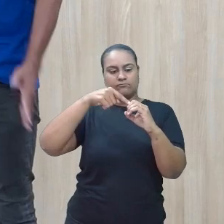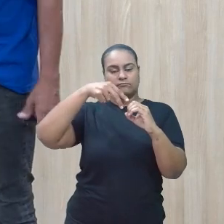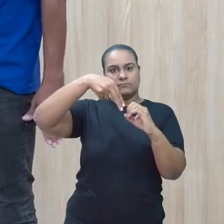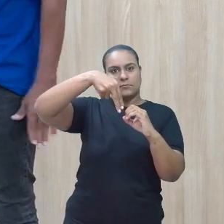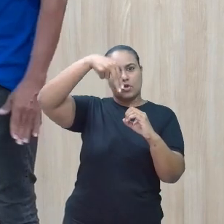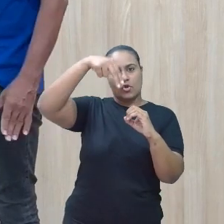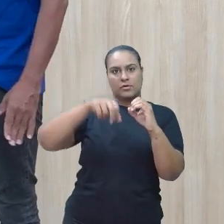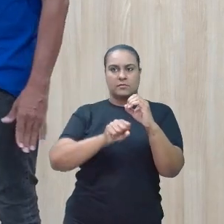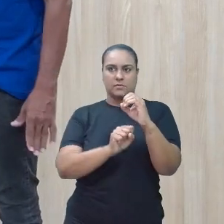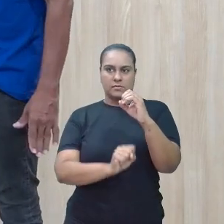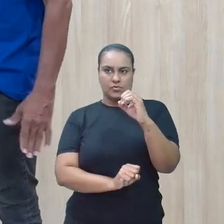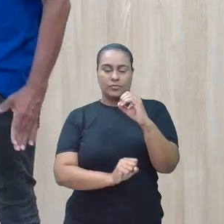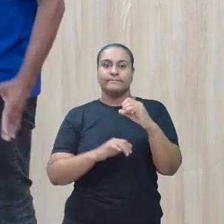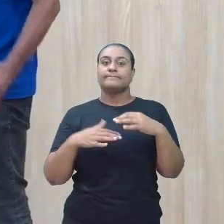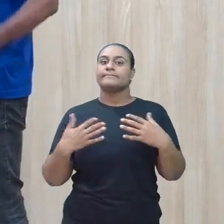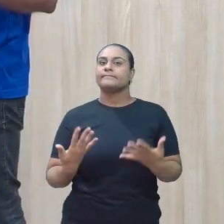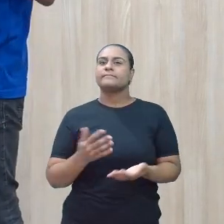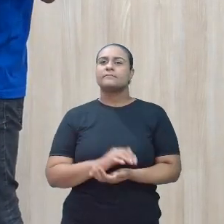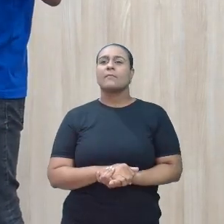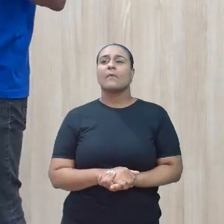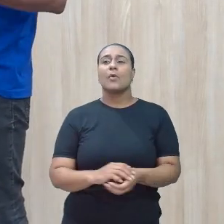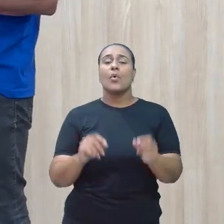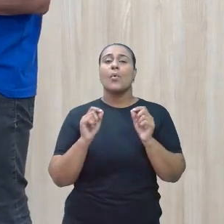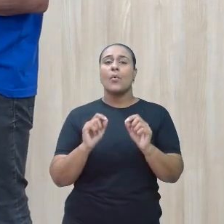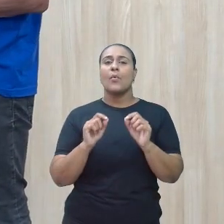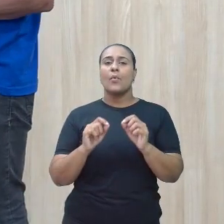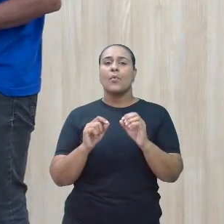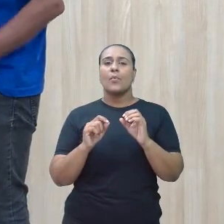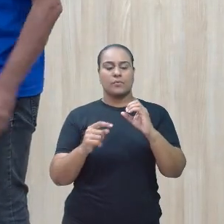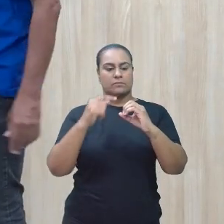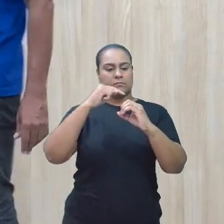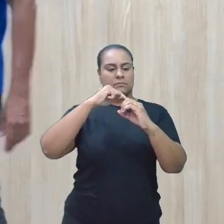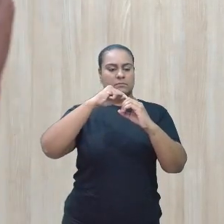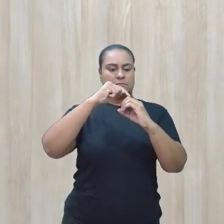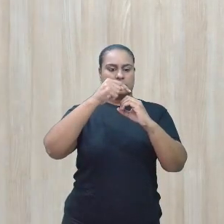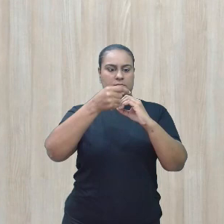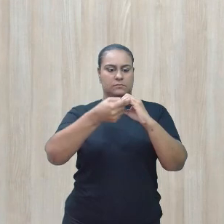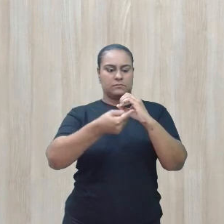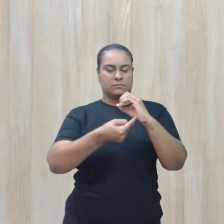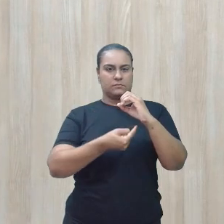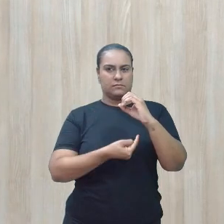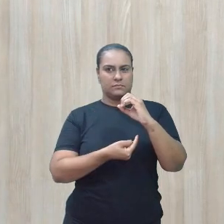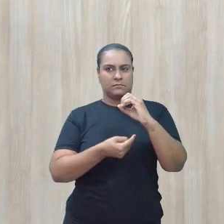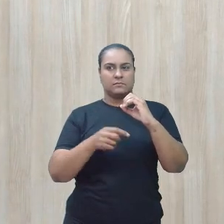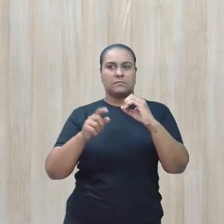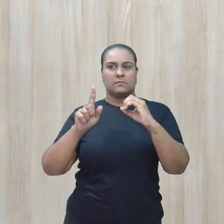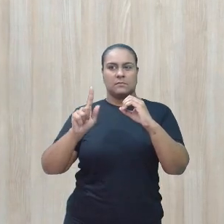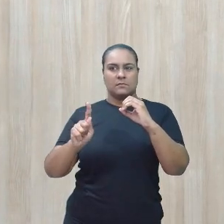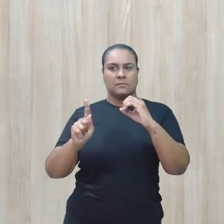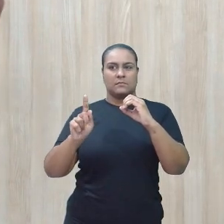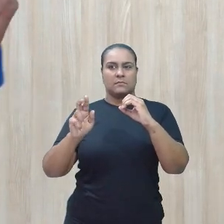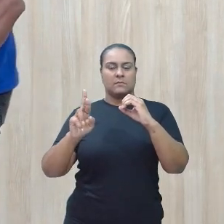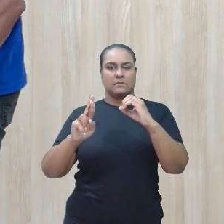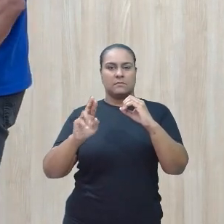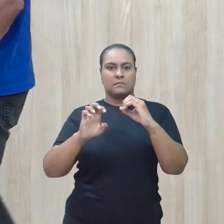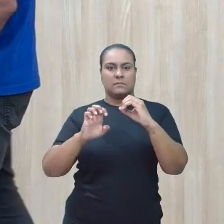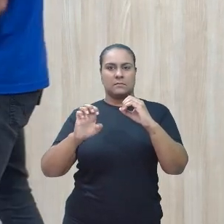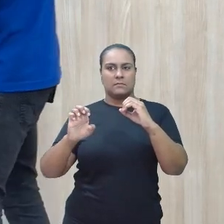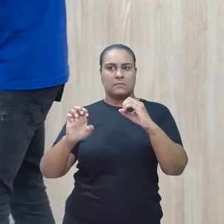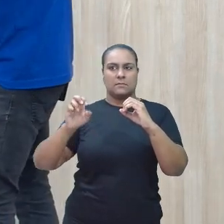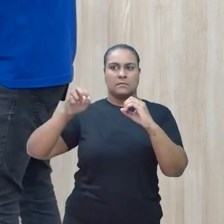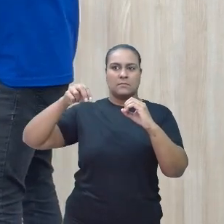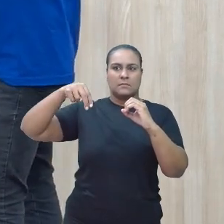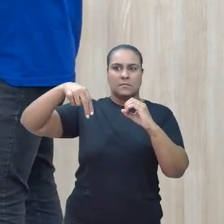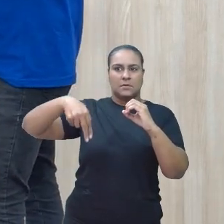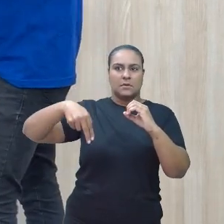aqui para vocês aqui. O que é o meridiano de Greenwich? É o meridiano que vai dividir a Terra justamente ao meio, do lado oriental e